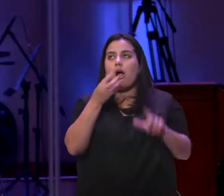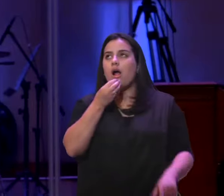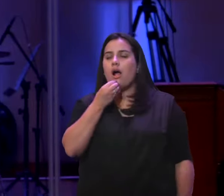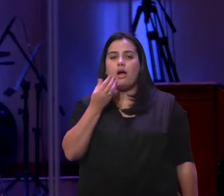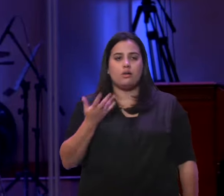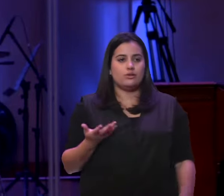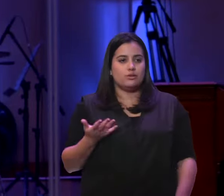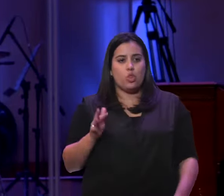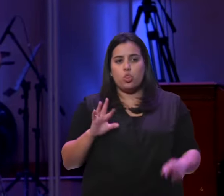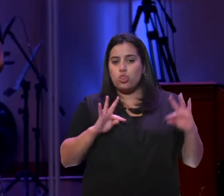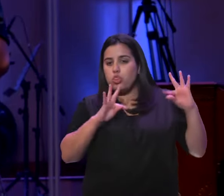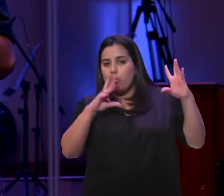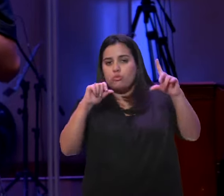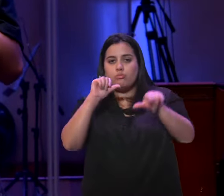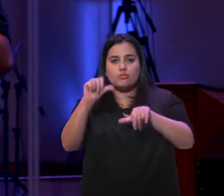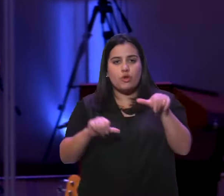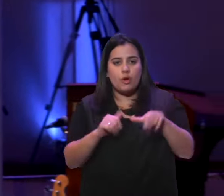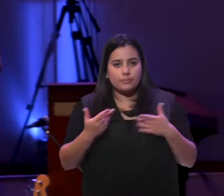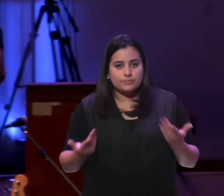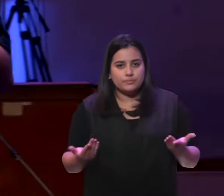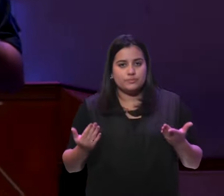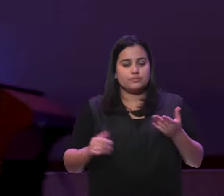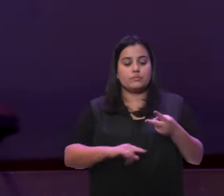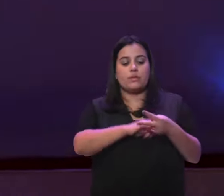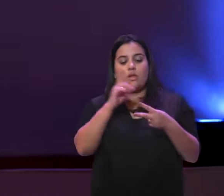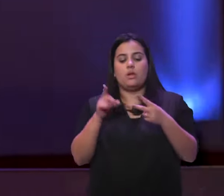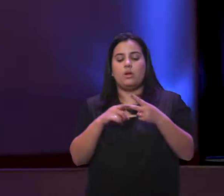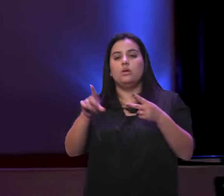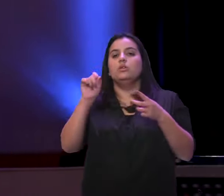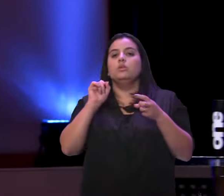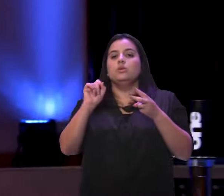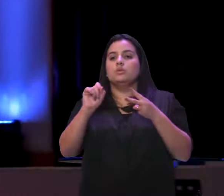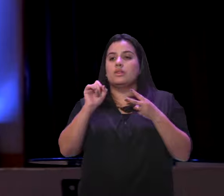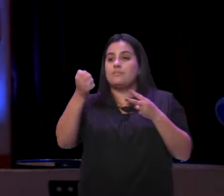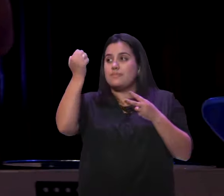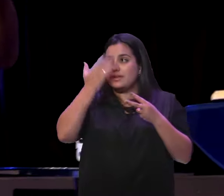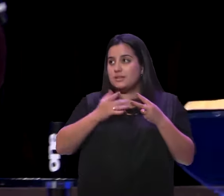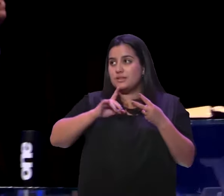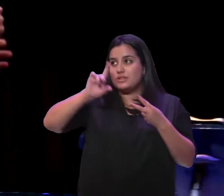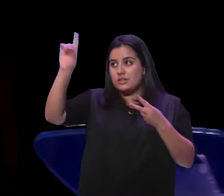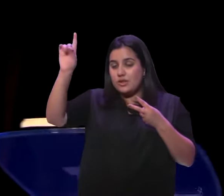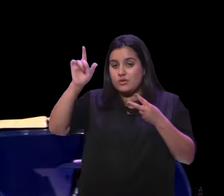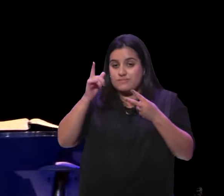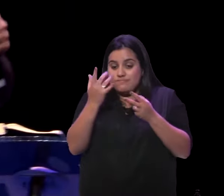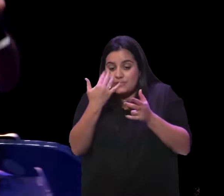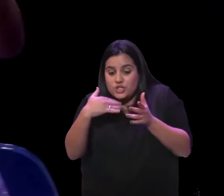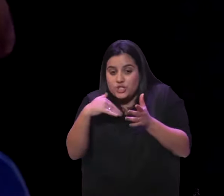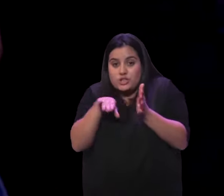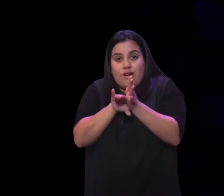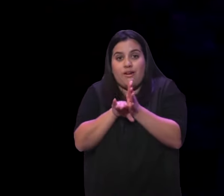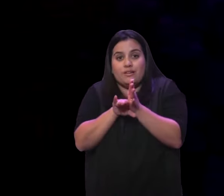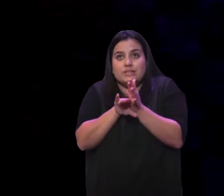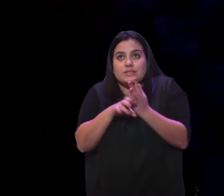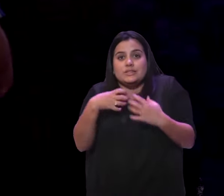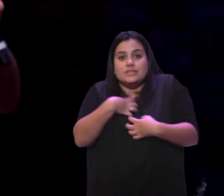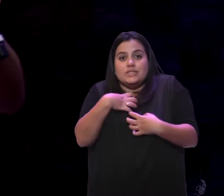tudo mudou. A segunda coisa que nós vemos é que quando a presença de Deus chega, nós